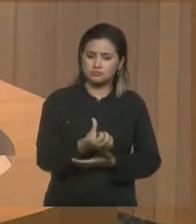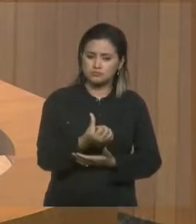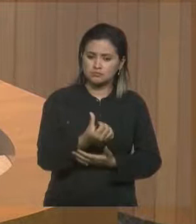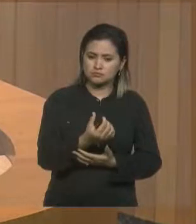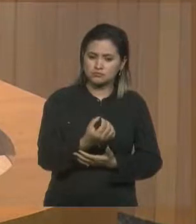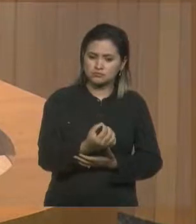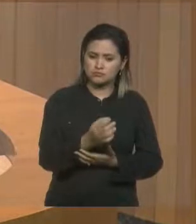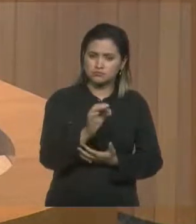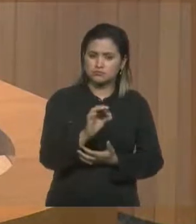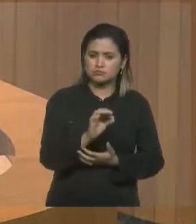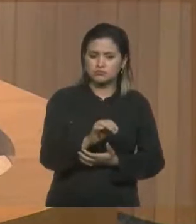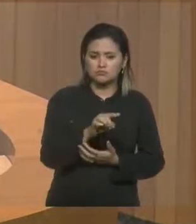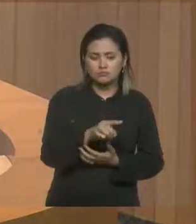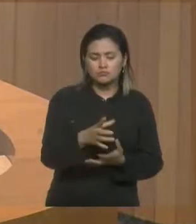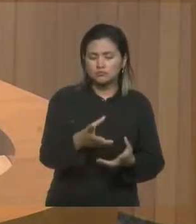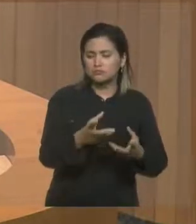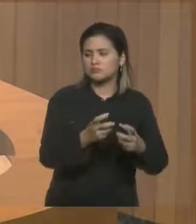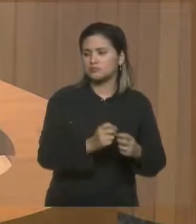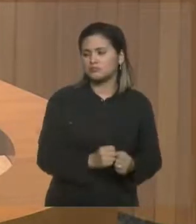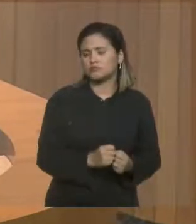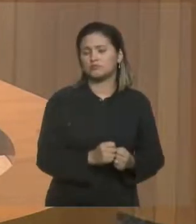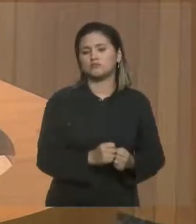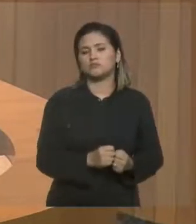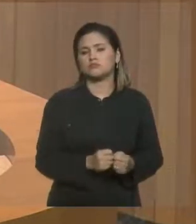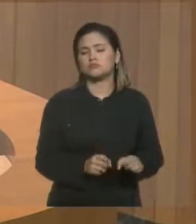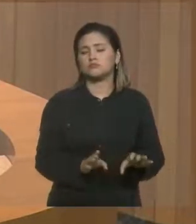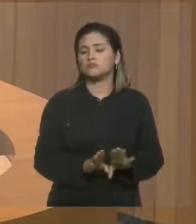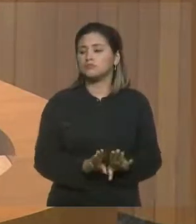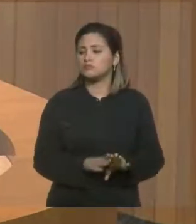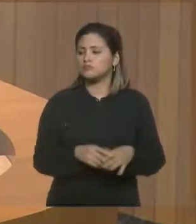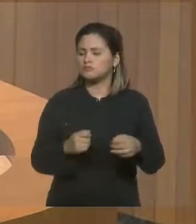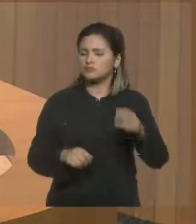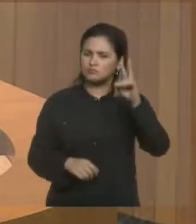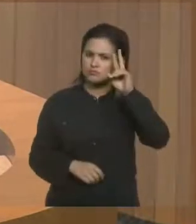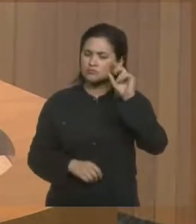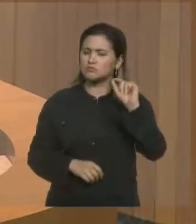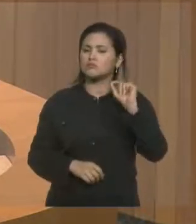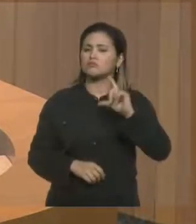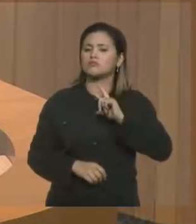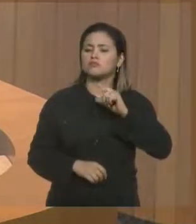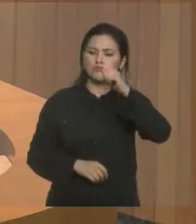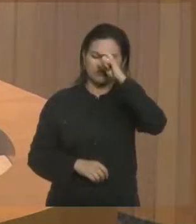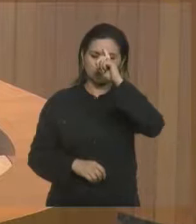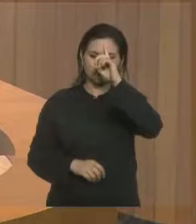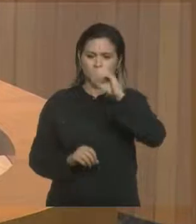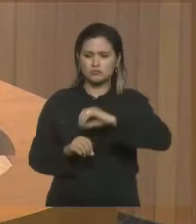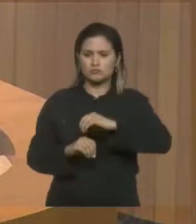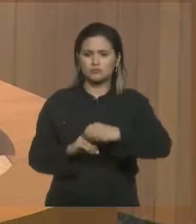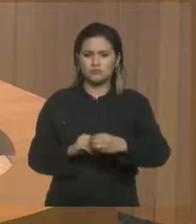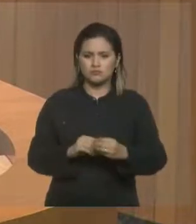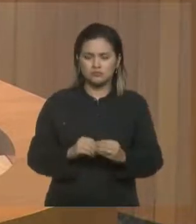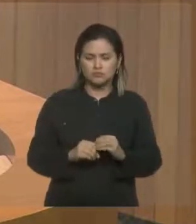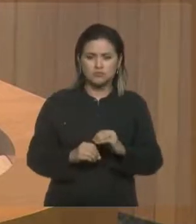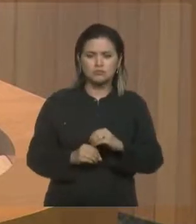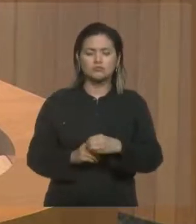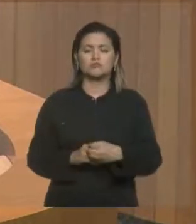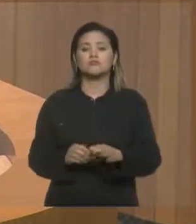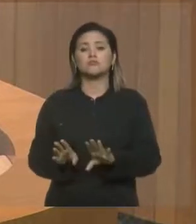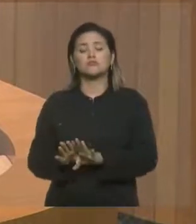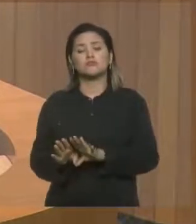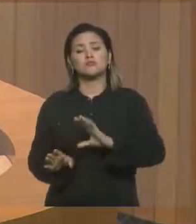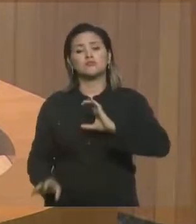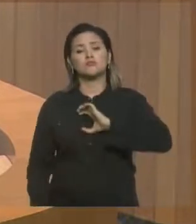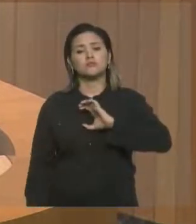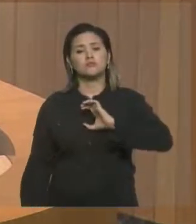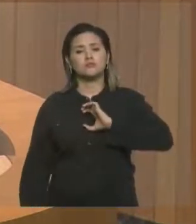oncológicos do estado do Maranhão. Mas temos que também lembrar que existe o Hospital do Câncer e outras unidades, inclusive em Caxias, existe uma unidade para